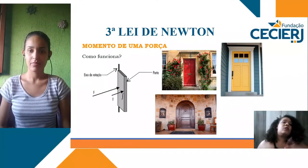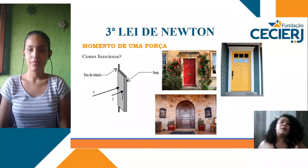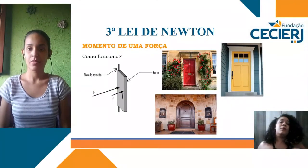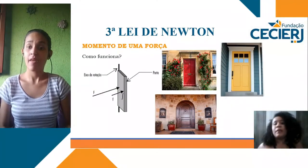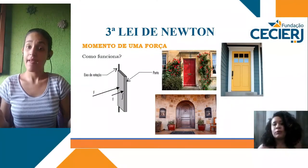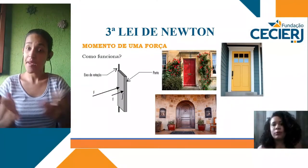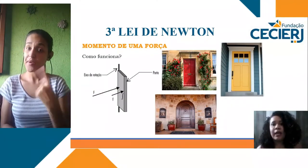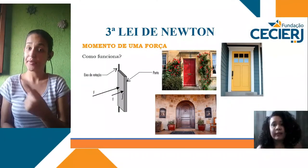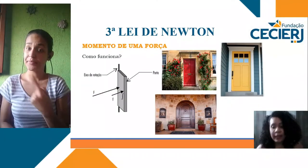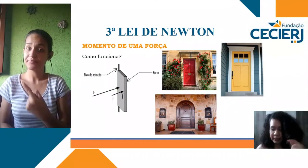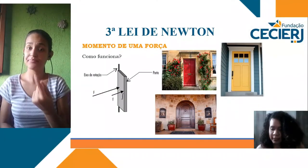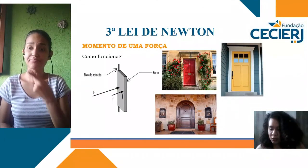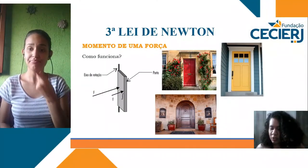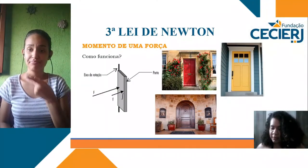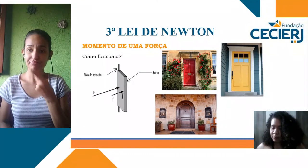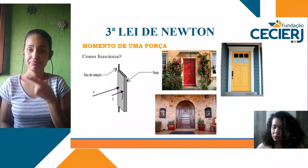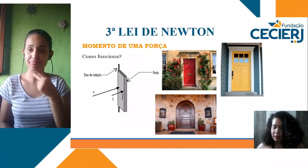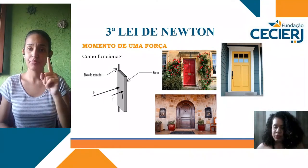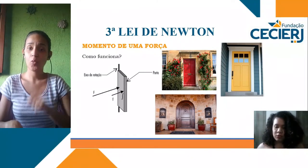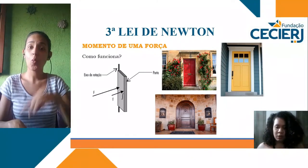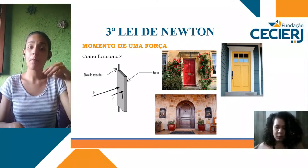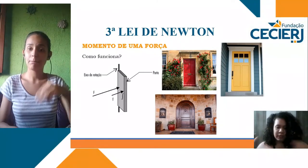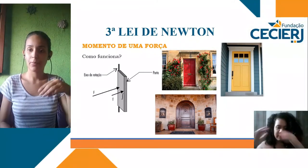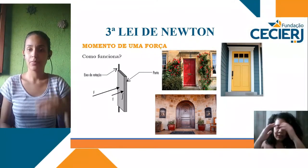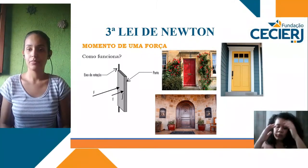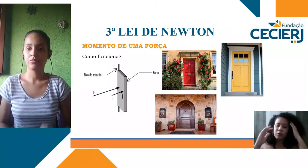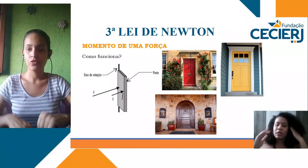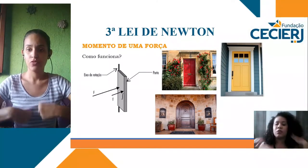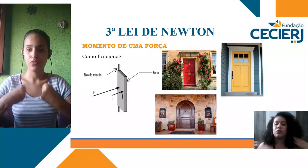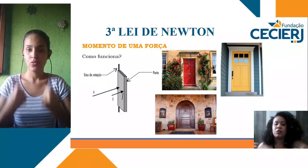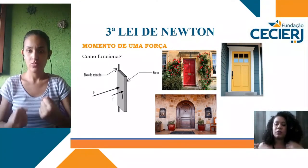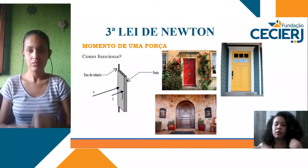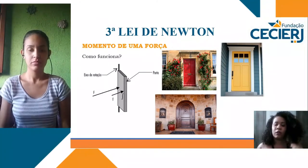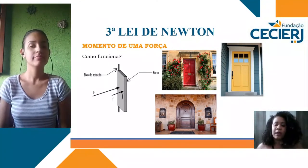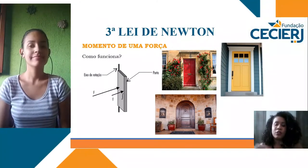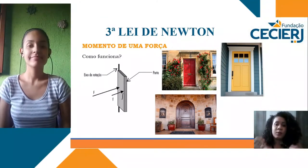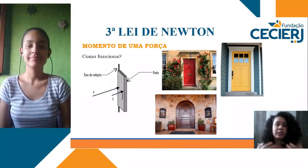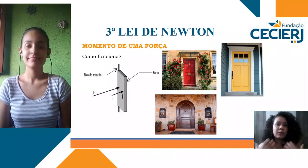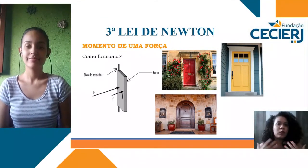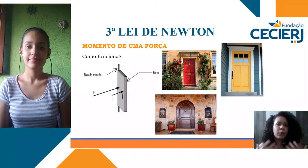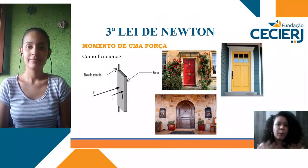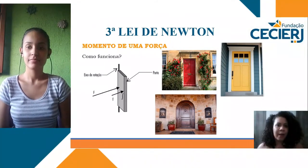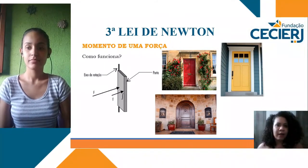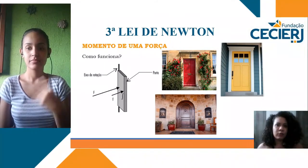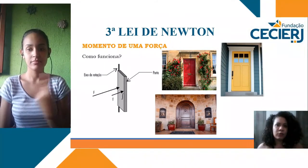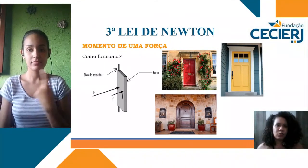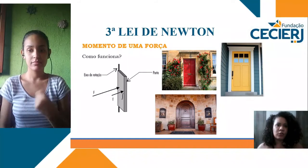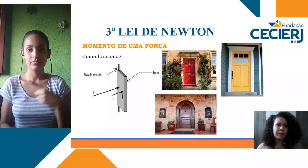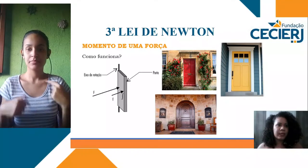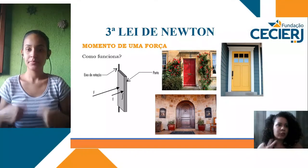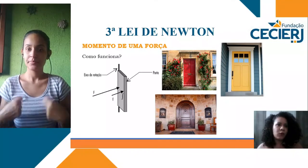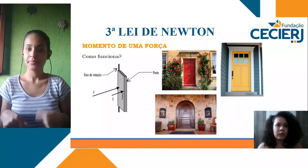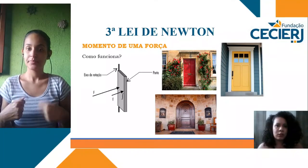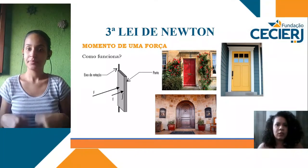Vamos falar sobre o momento. Até aqui a gente teve uma observação que foi o seguinte: a gente precisa muito se preocupar quando a